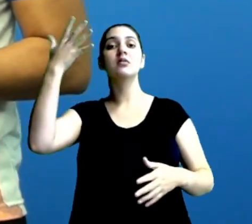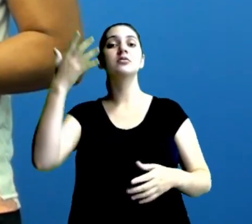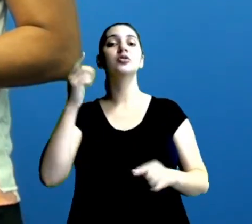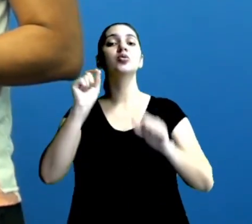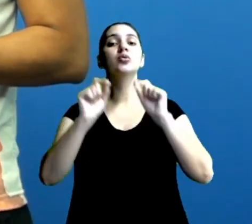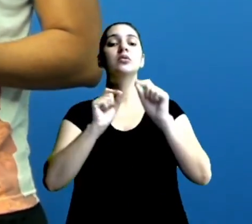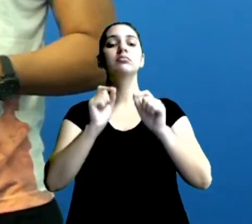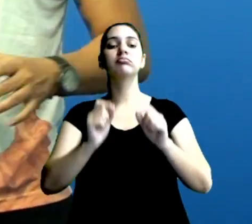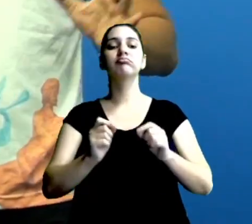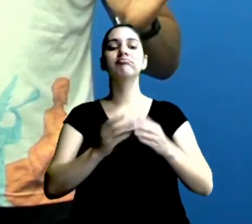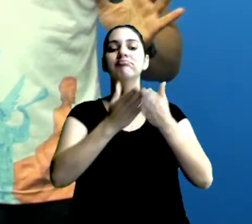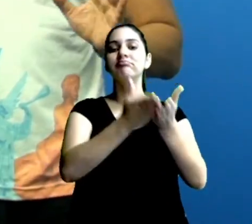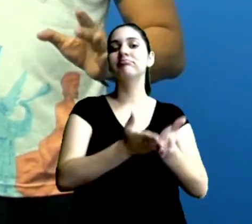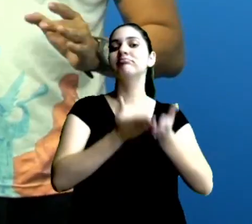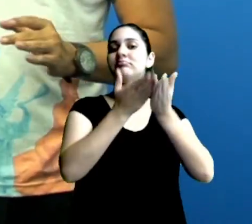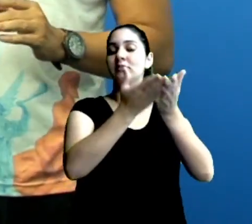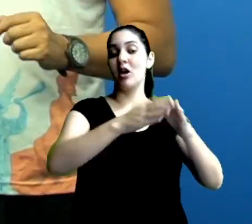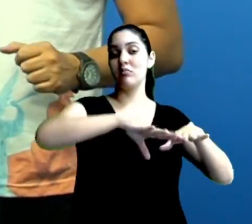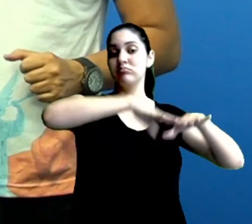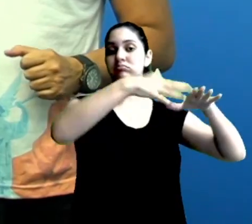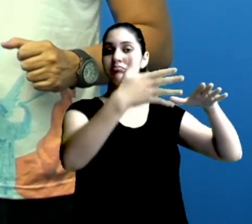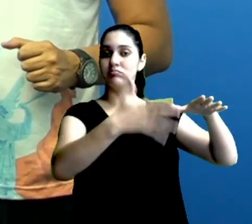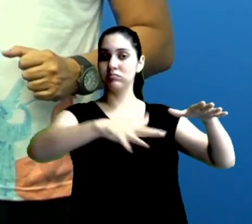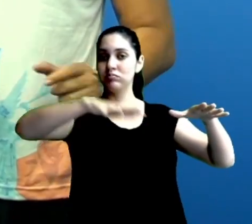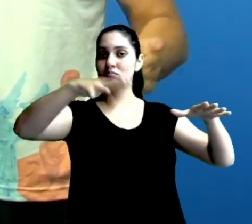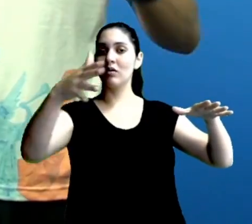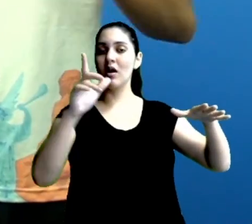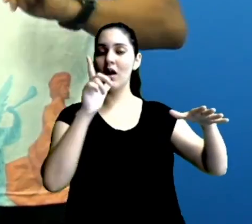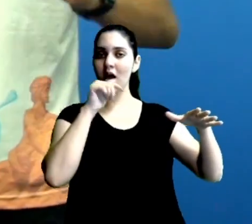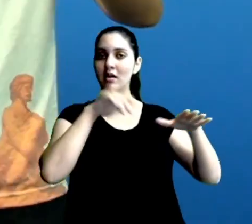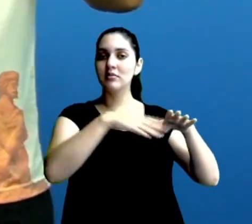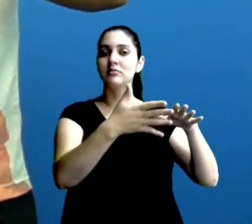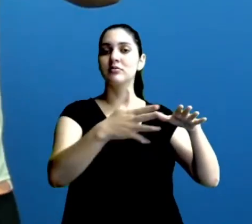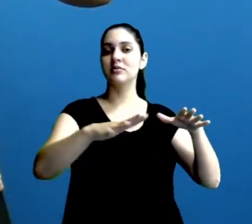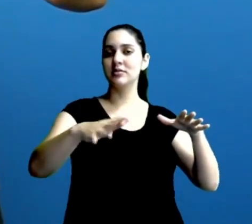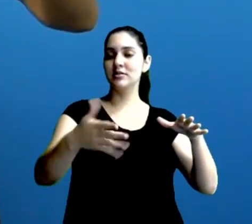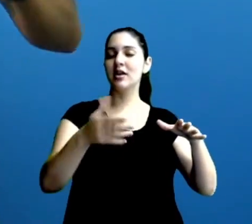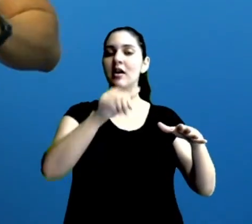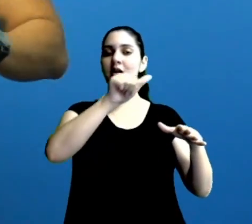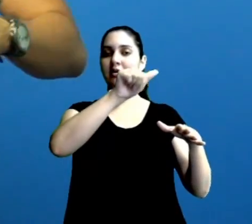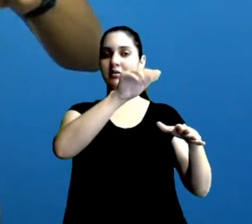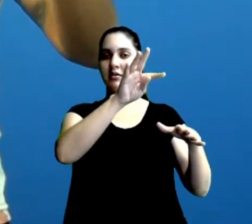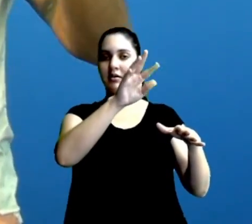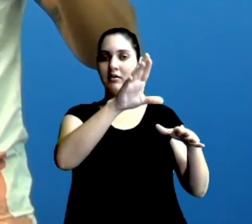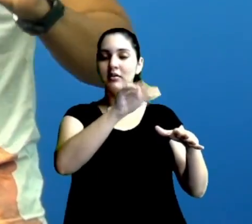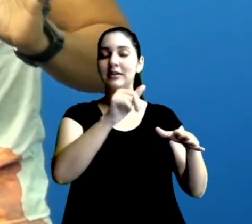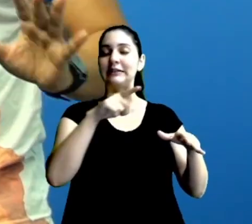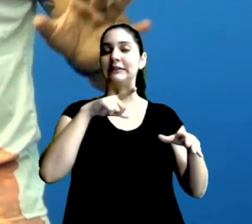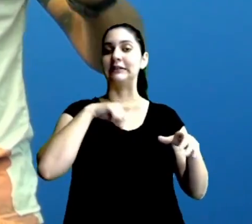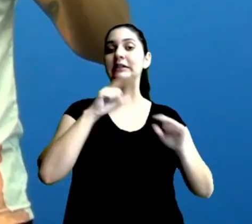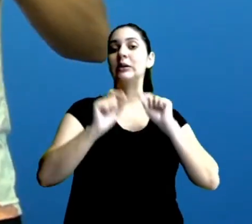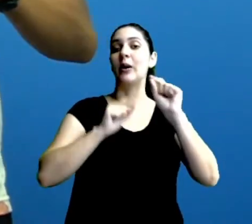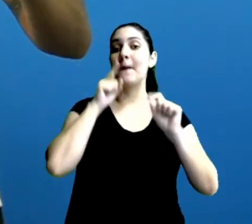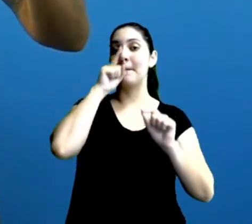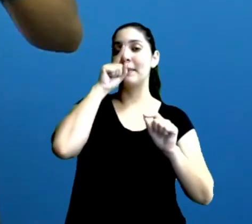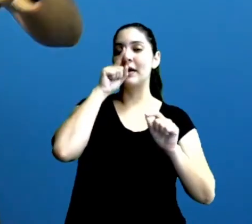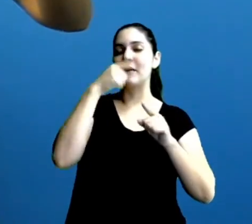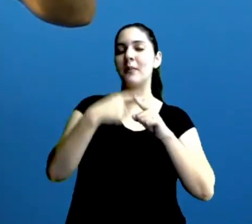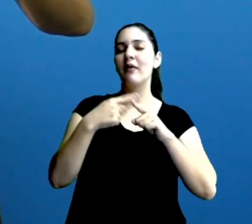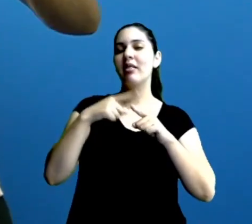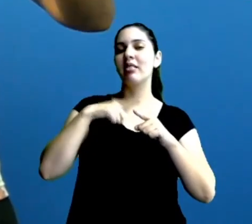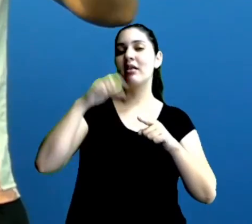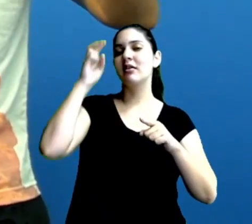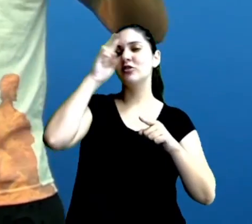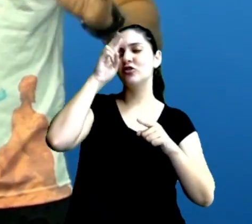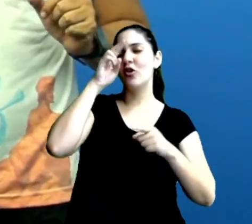Oceano Atlântico, mas existiam perigos a serem enfrentados. Como eu disse, eles tinham uma série de lendas que povoavam o